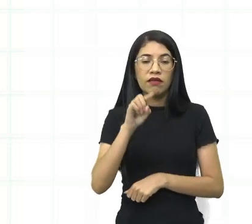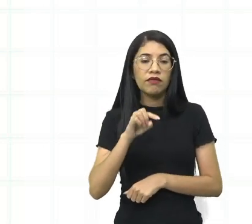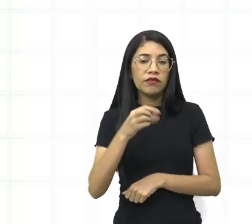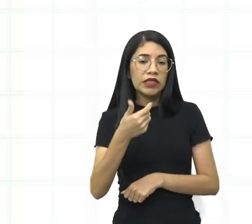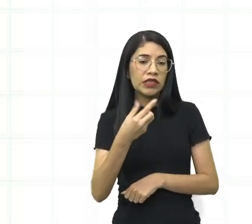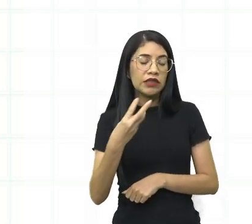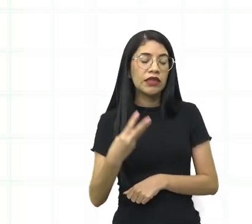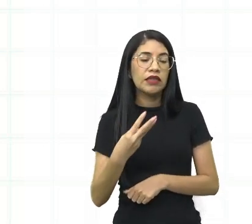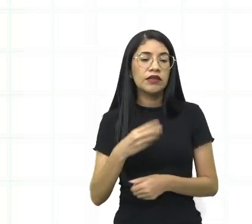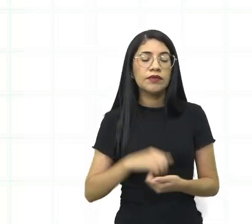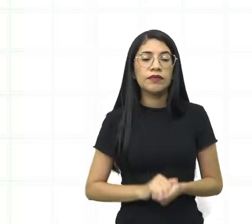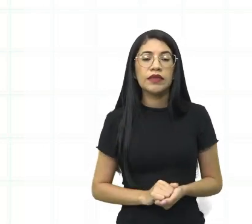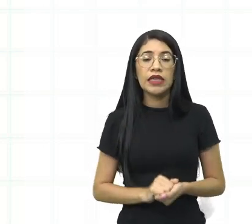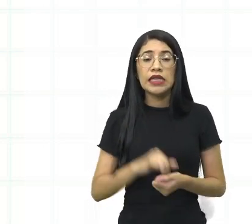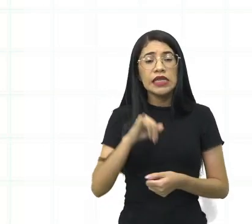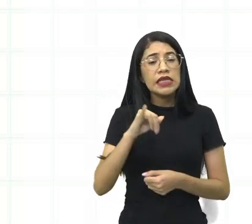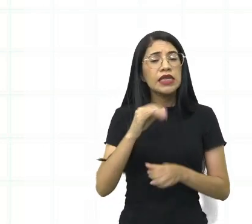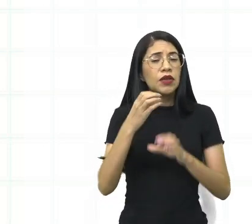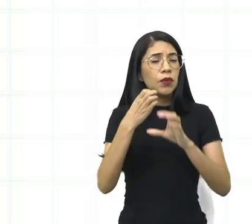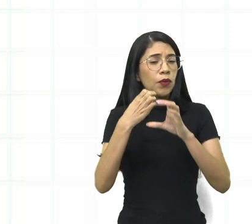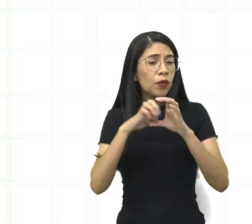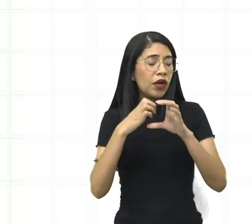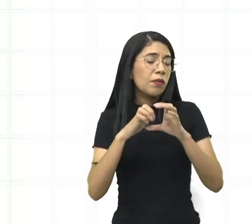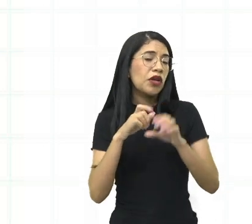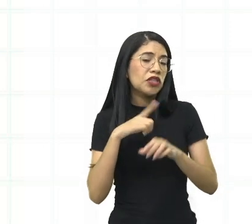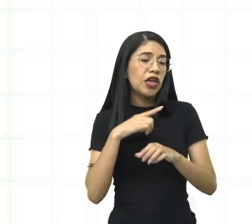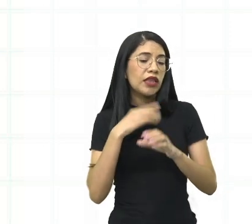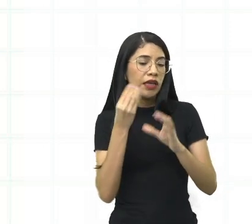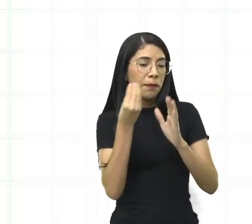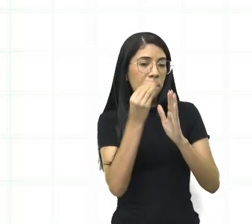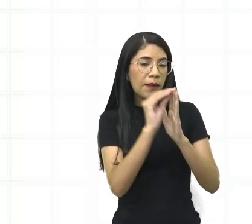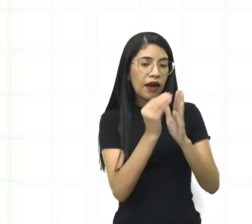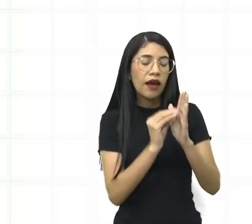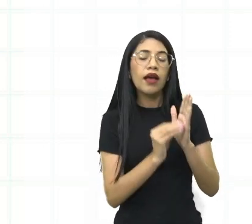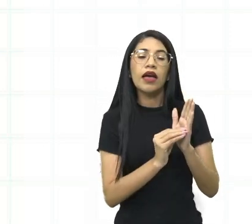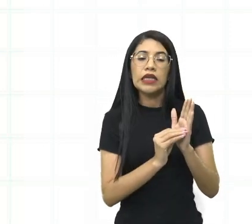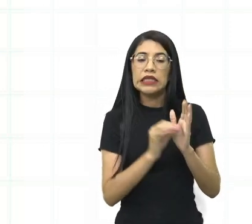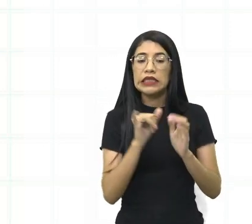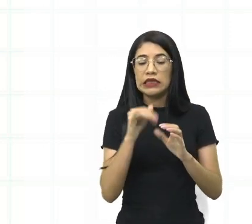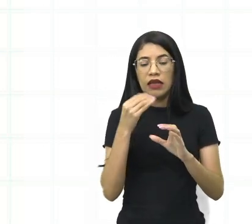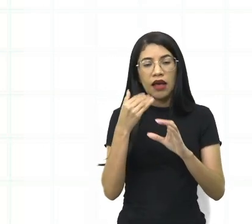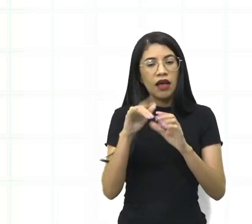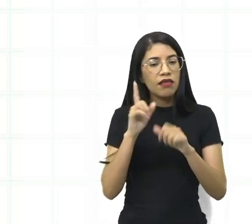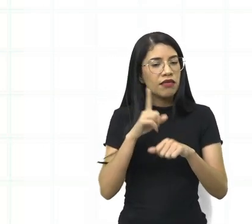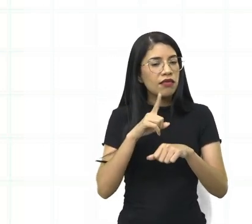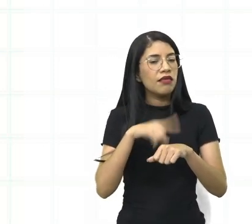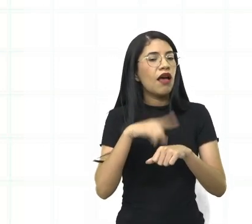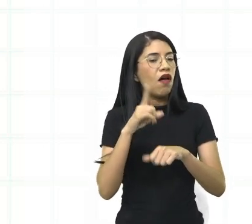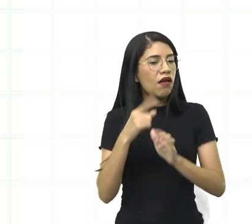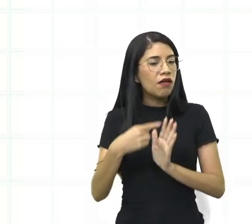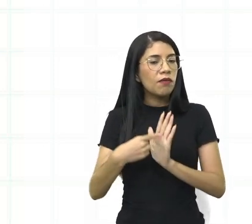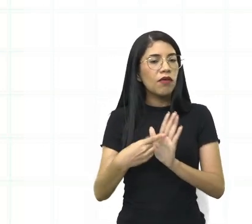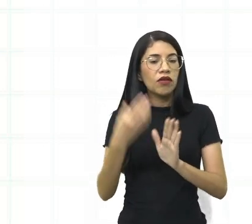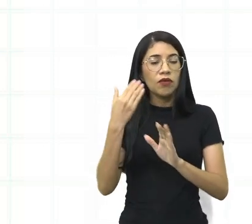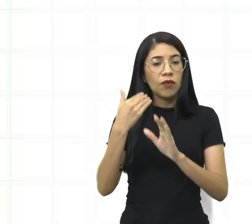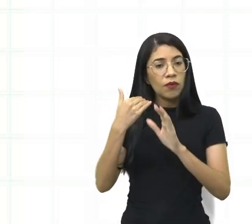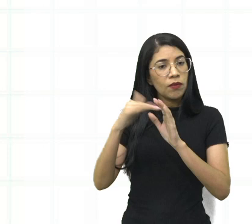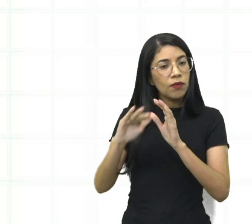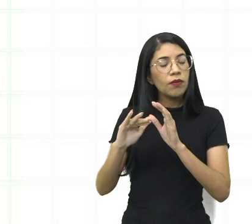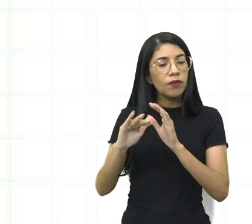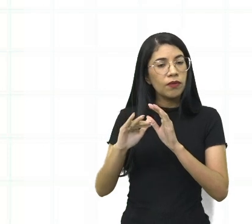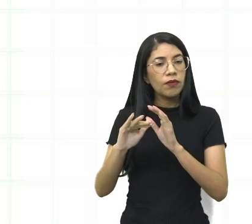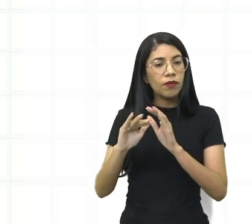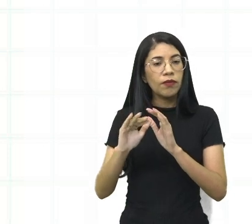por e-mail, essa data já vai ficar lá marcada, porque quando você manda o e-mail, automaticamente mostra a data e o